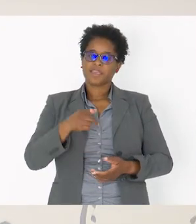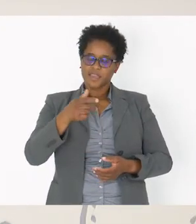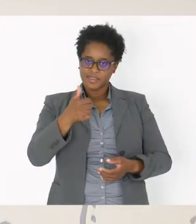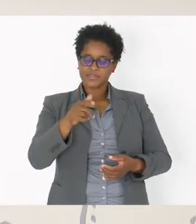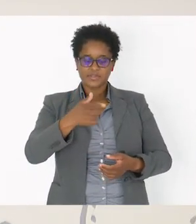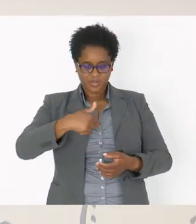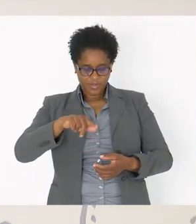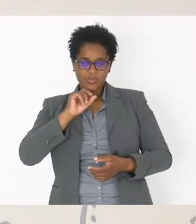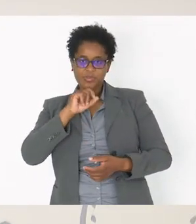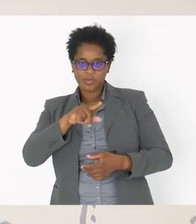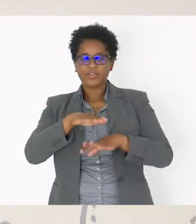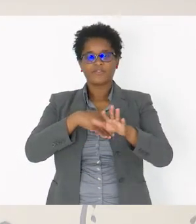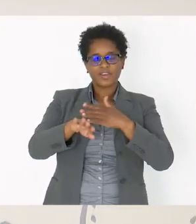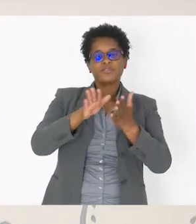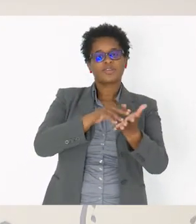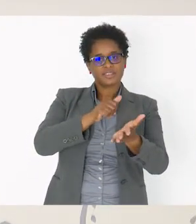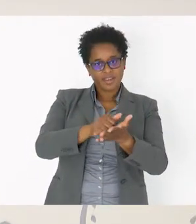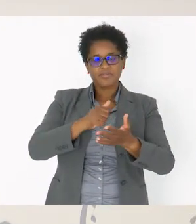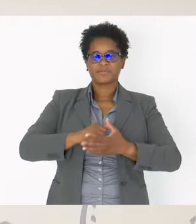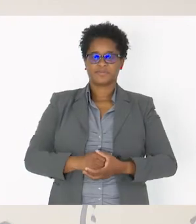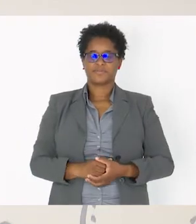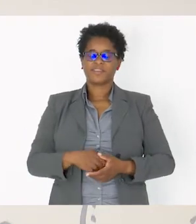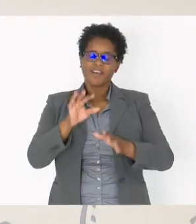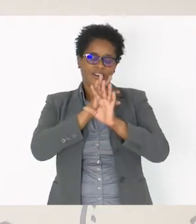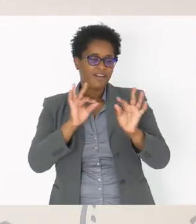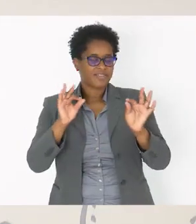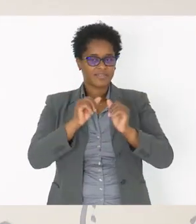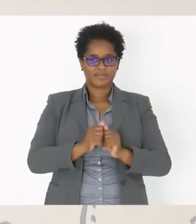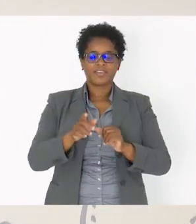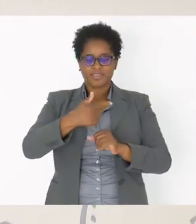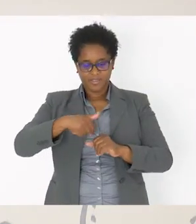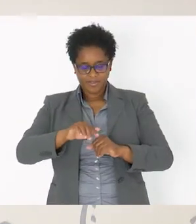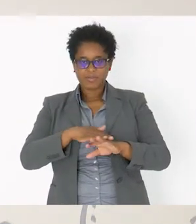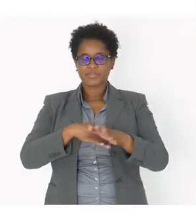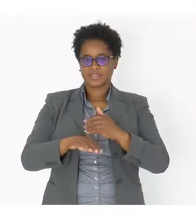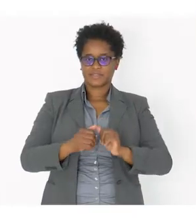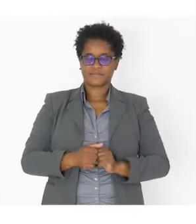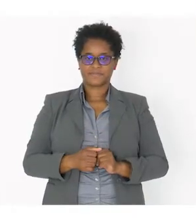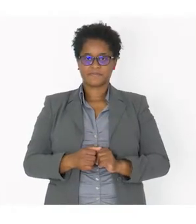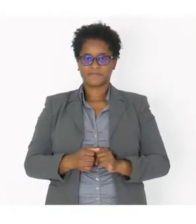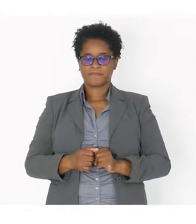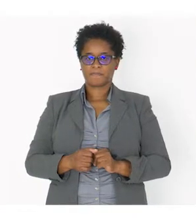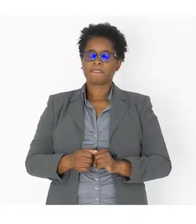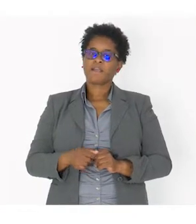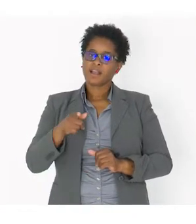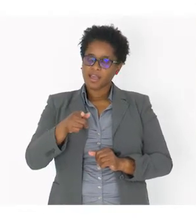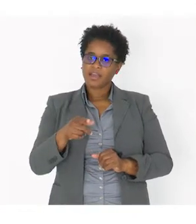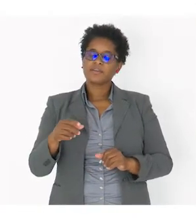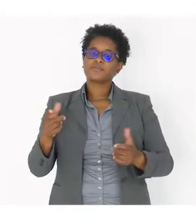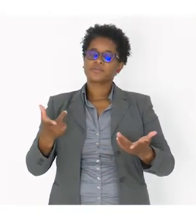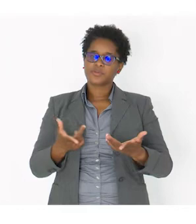Isso, podemos então fazer a correção. Ótimo. Então vamos lá. No